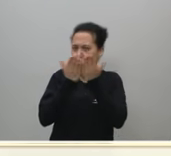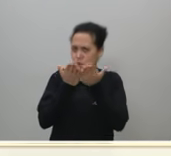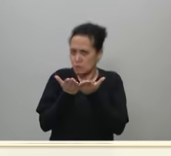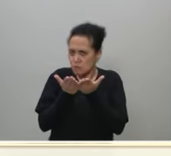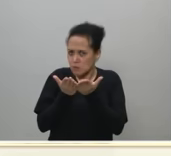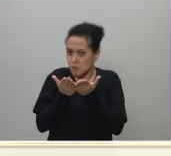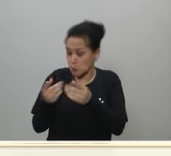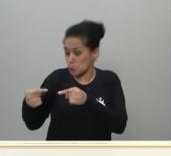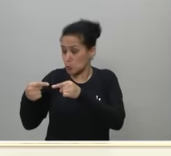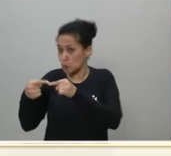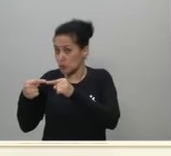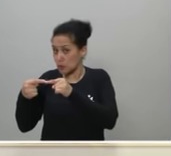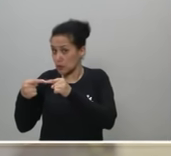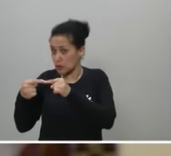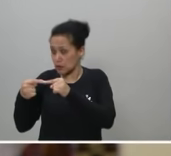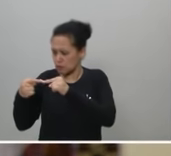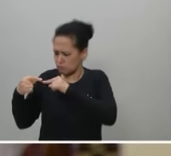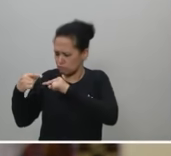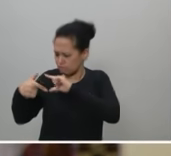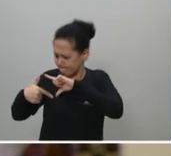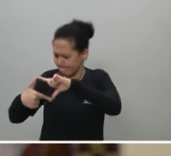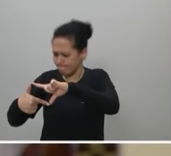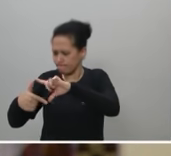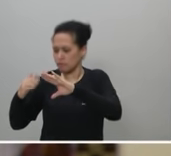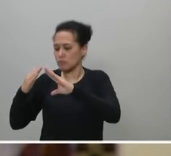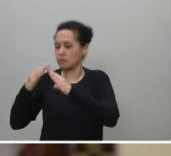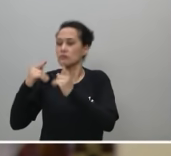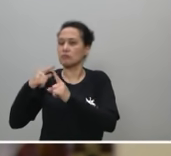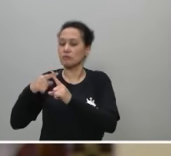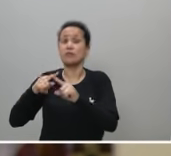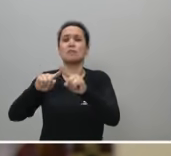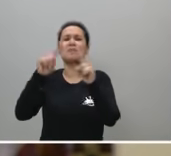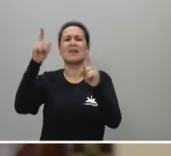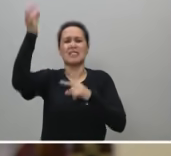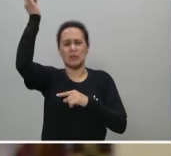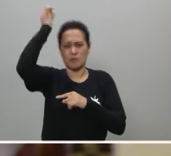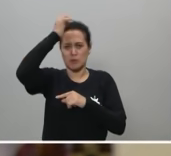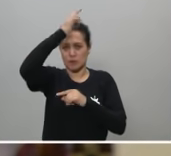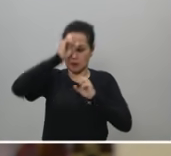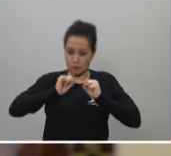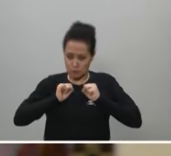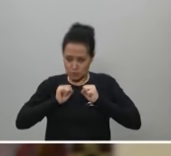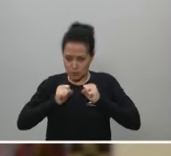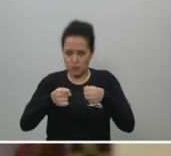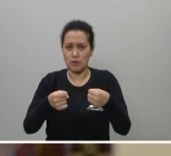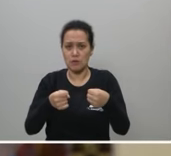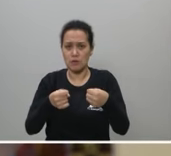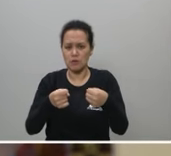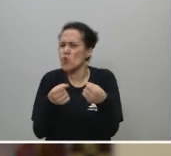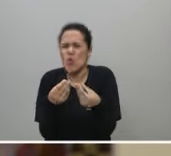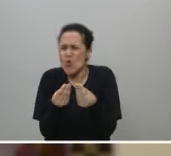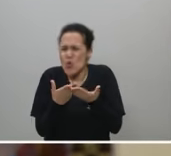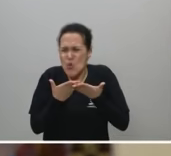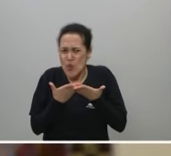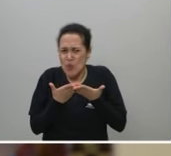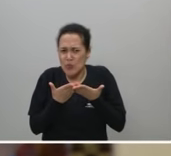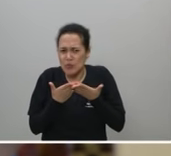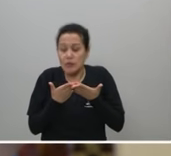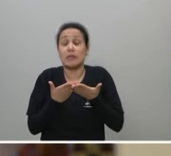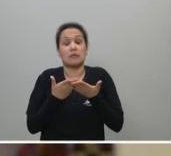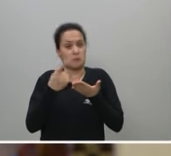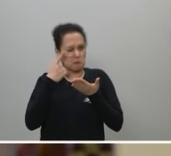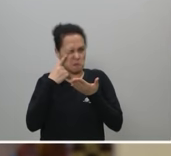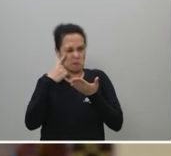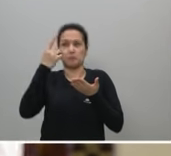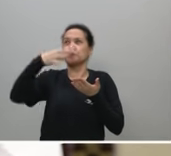tradição da igreja. Mas o Espírito Santo é defensor. Como que ele é defensor? Ele é defensor na medida em